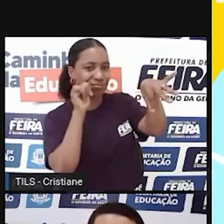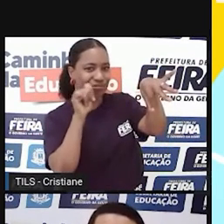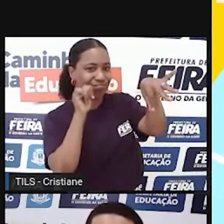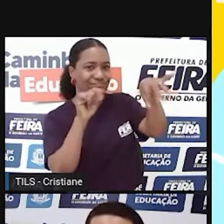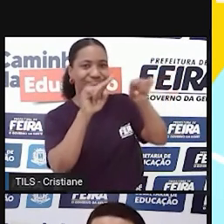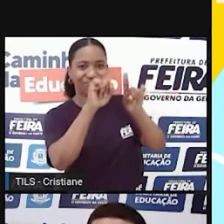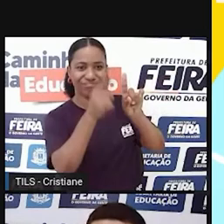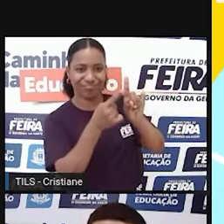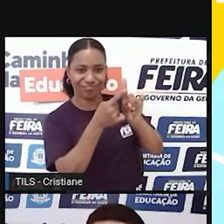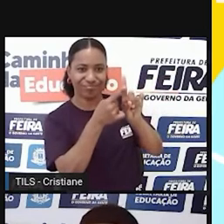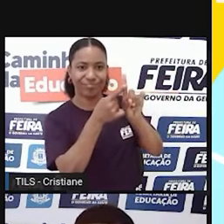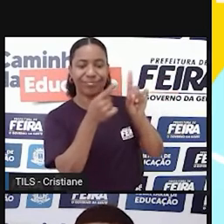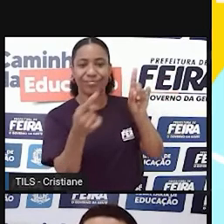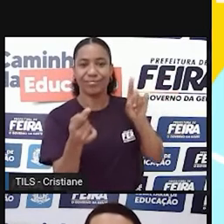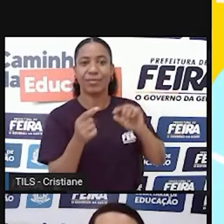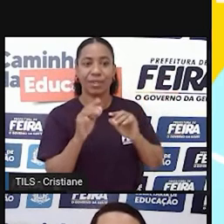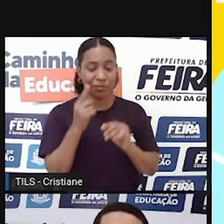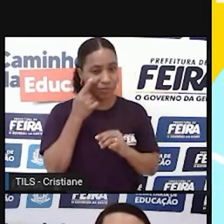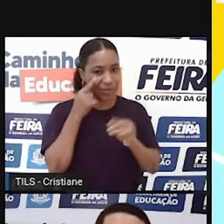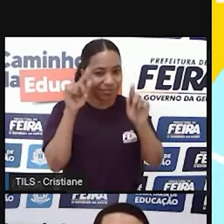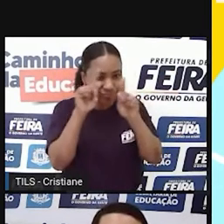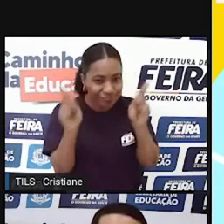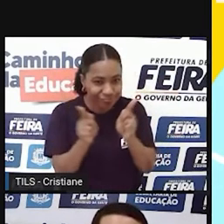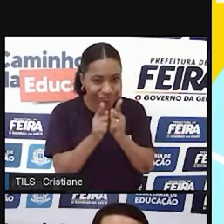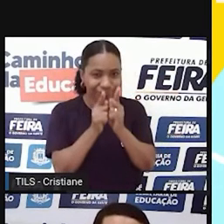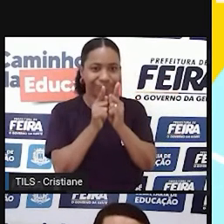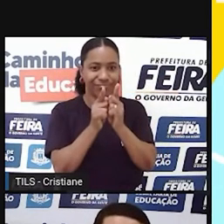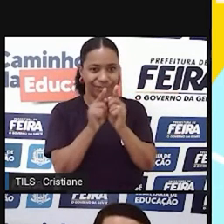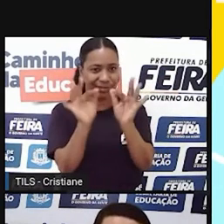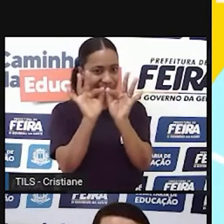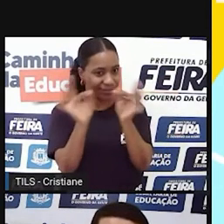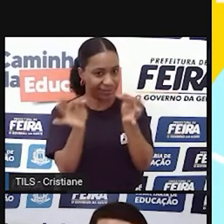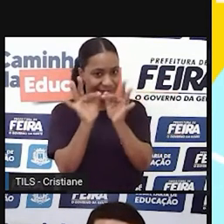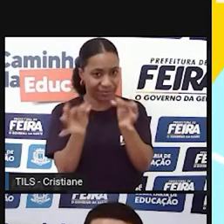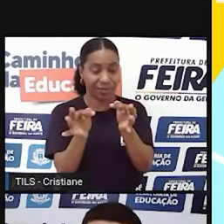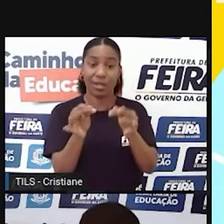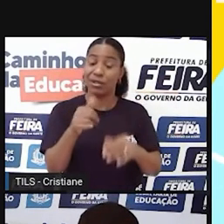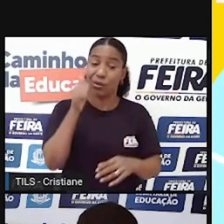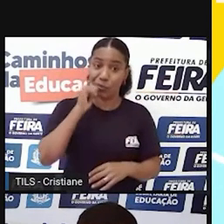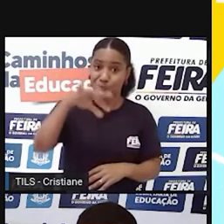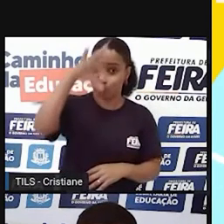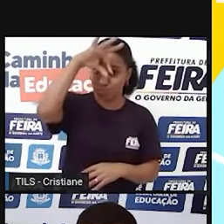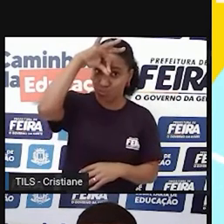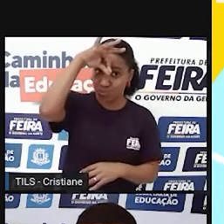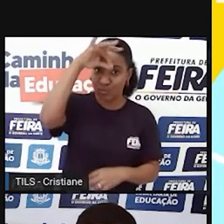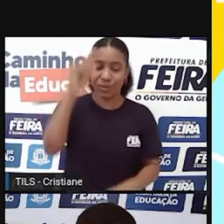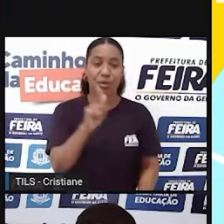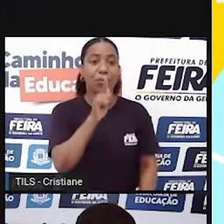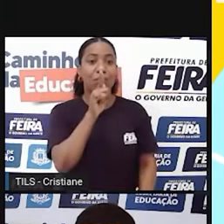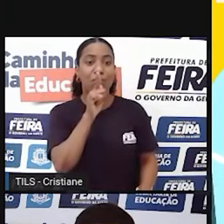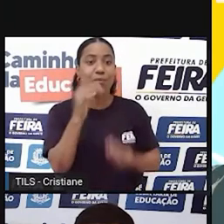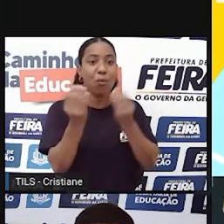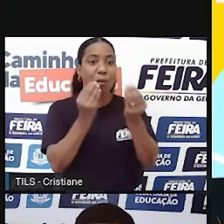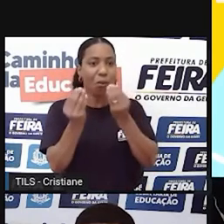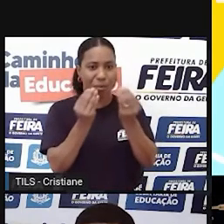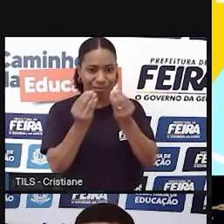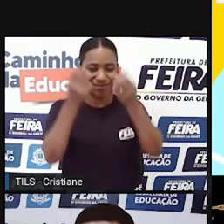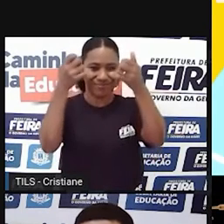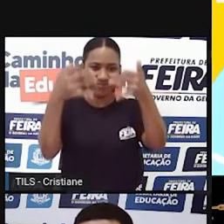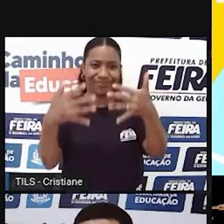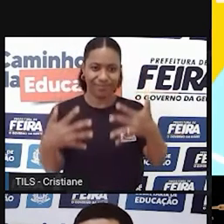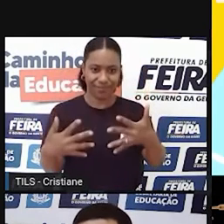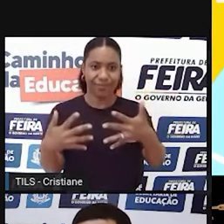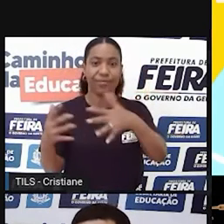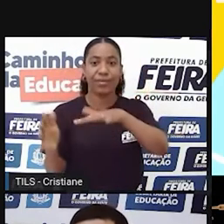Então aqui a gente fez um passeio bem curtinho pelos sistemas reprodutores feminino e masculino, certo? E